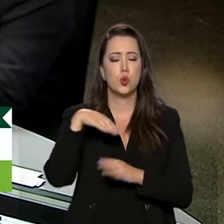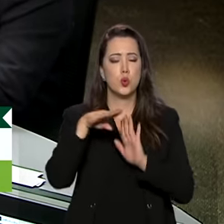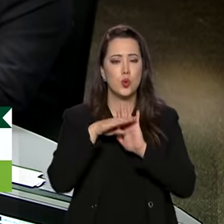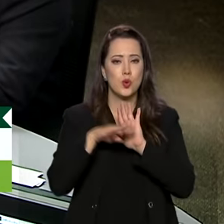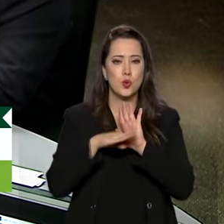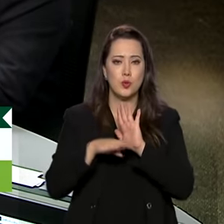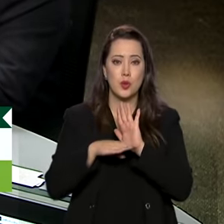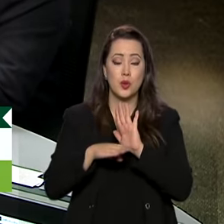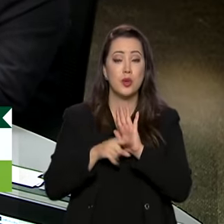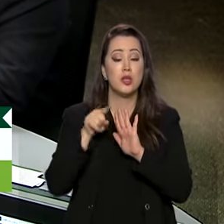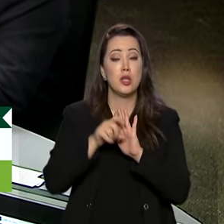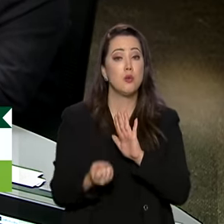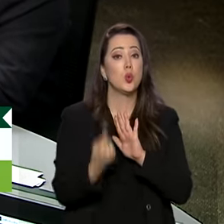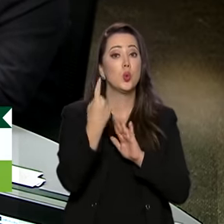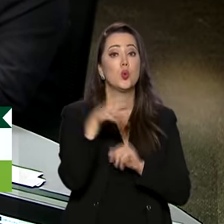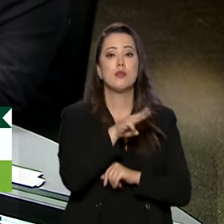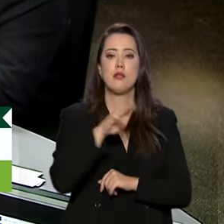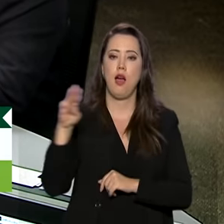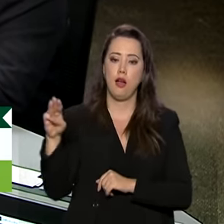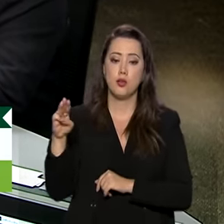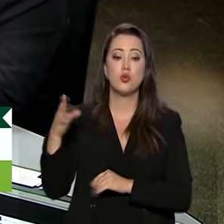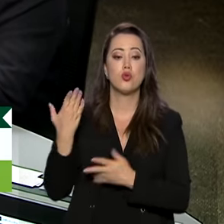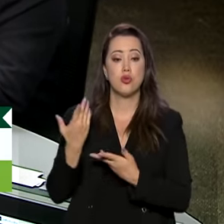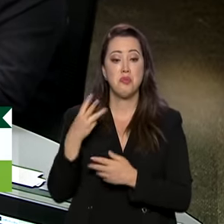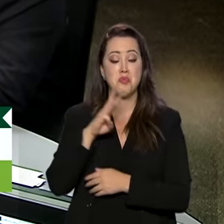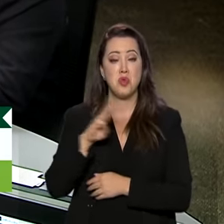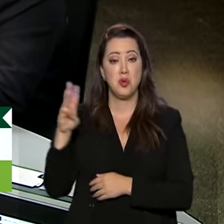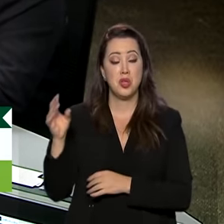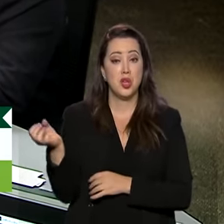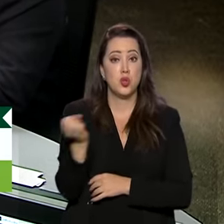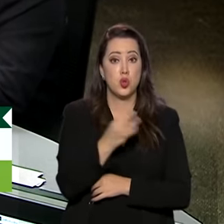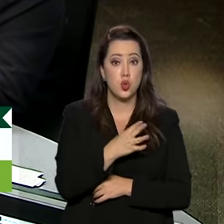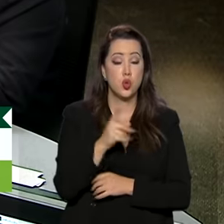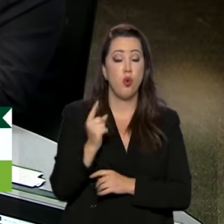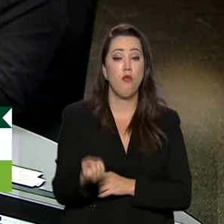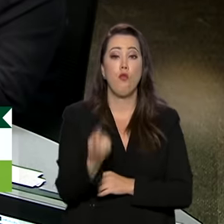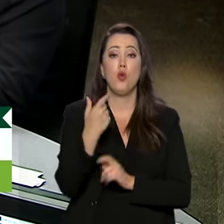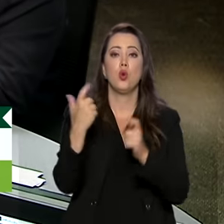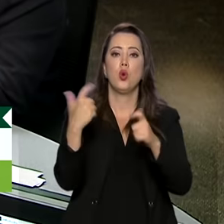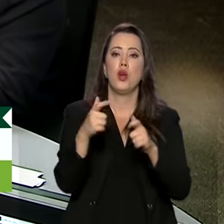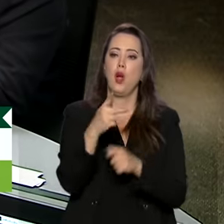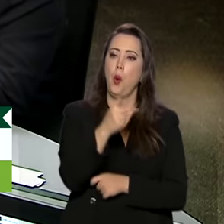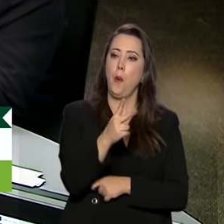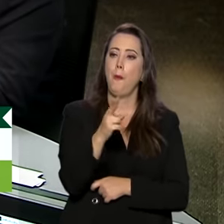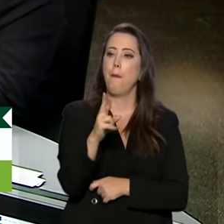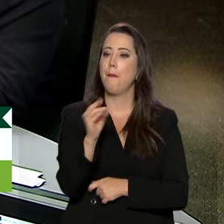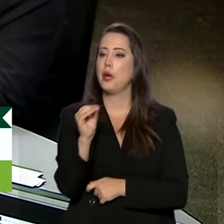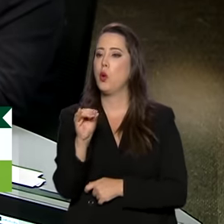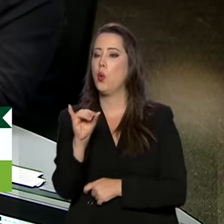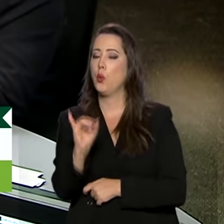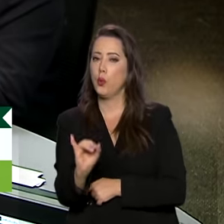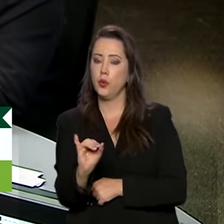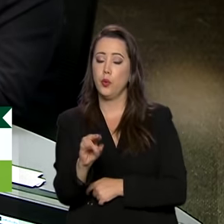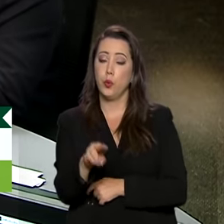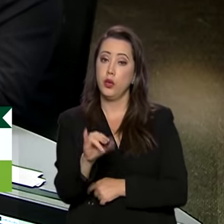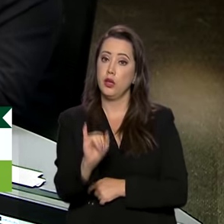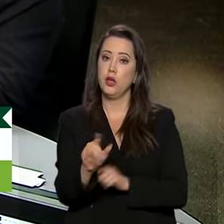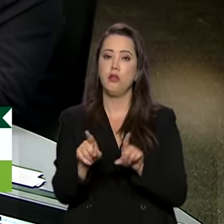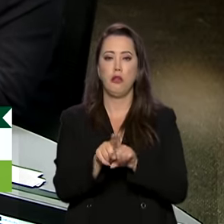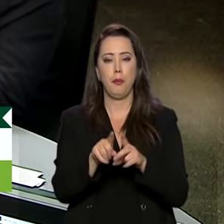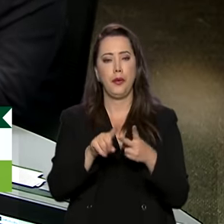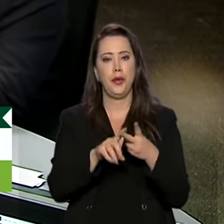lugar é o portão acesso único lançado esta semana ele reuniu no mesmo endereço o ProUni programa Universidade para Todos